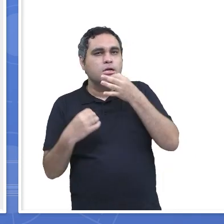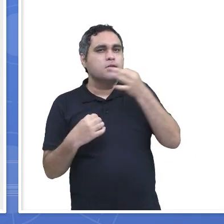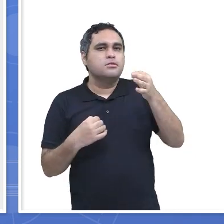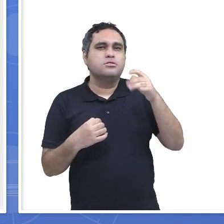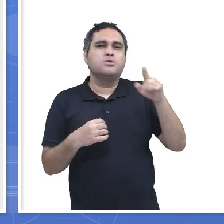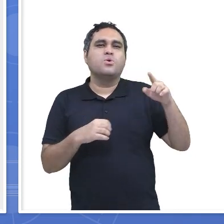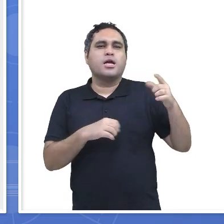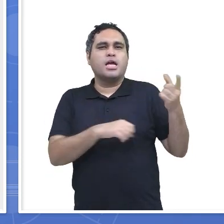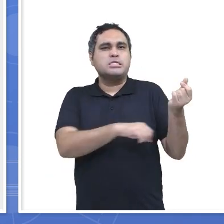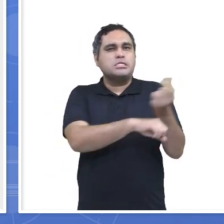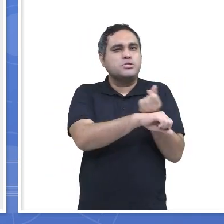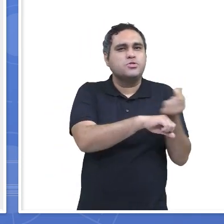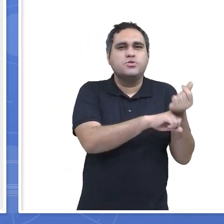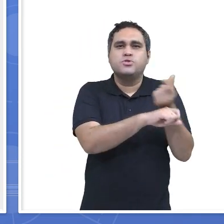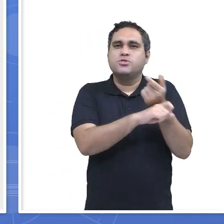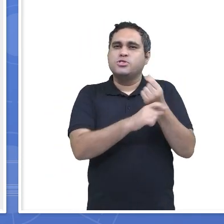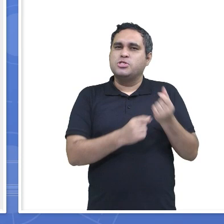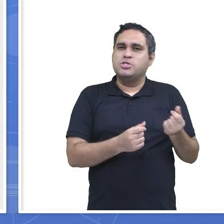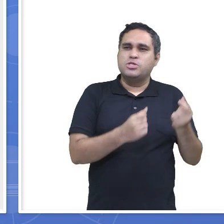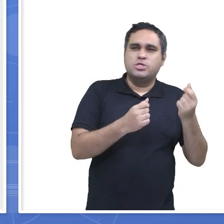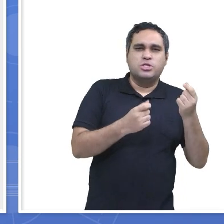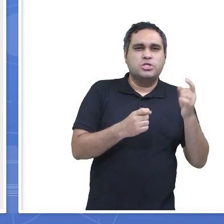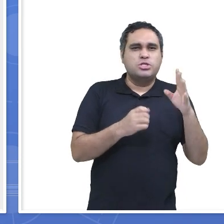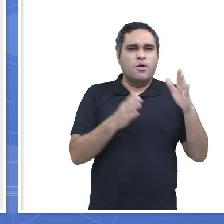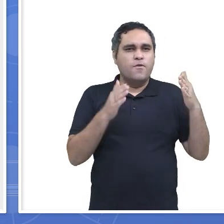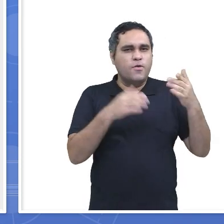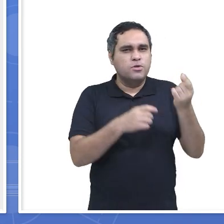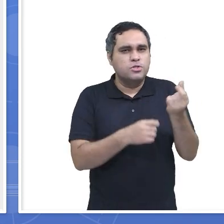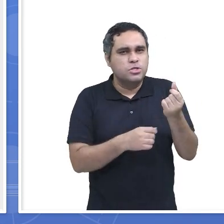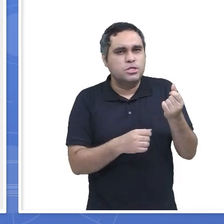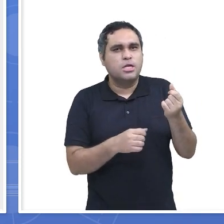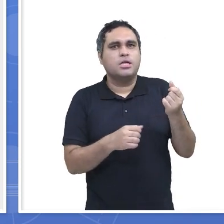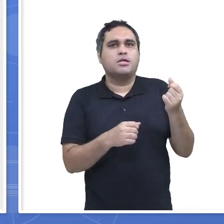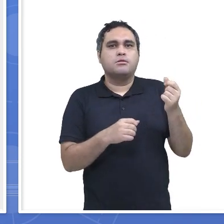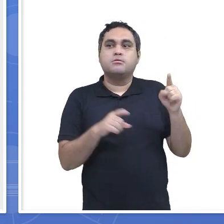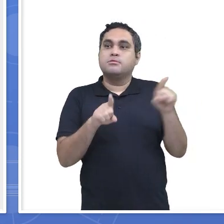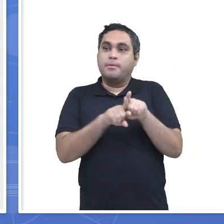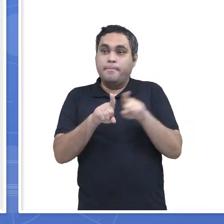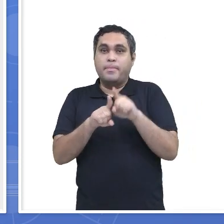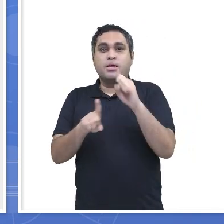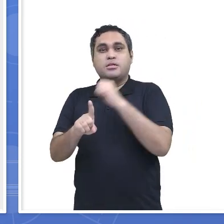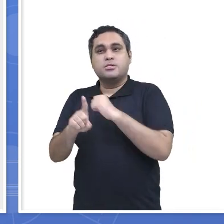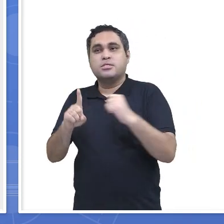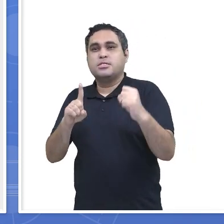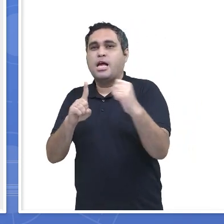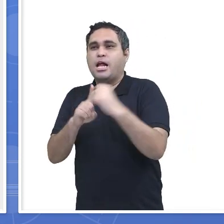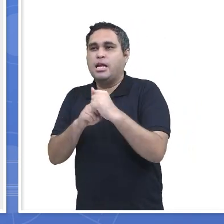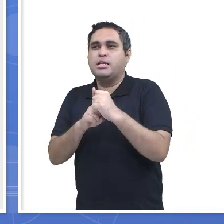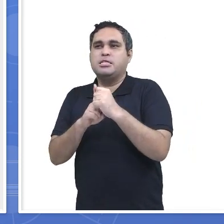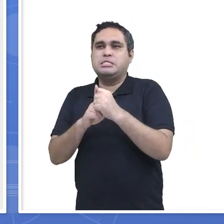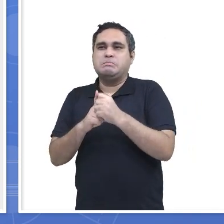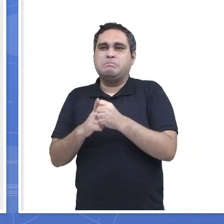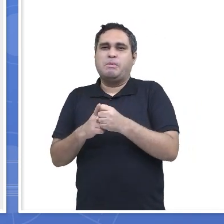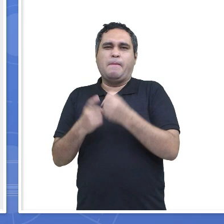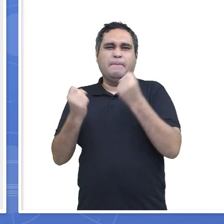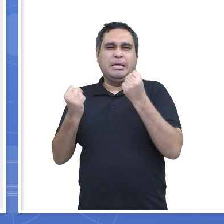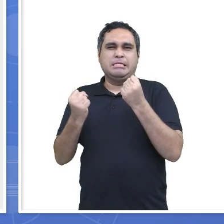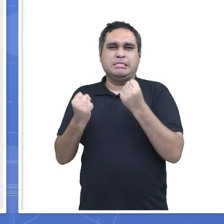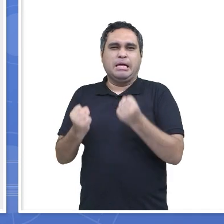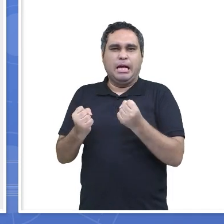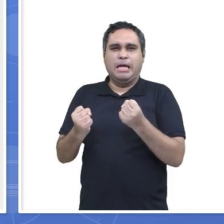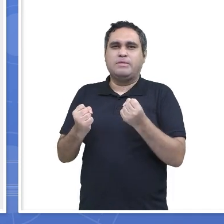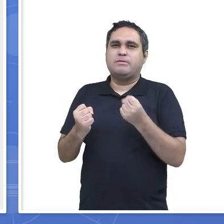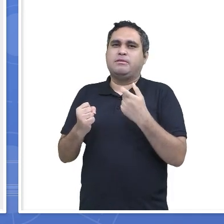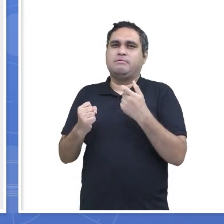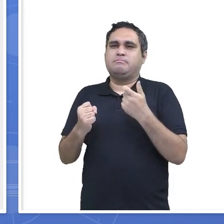social socialista, como foi definida pelo marxismo. Então, eles muitas vezes ultrapassam, né,